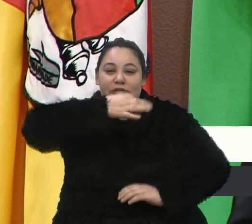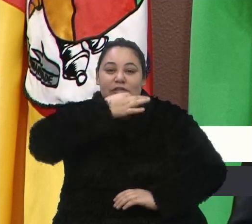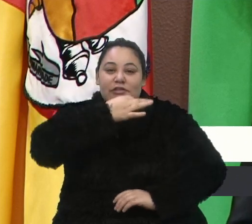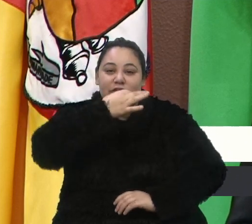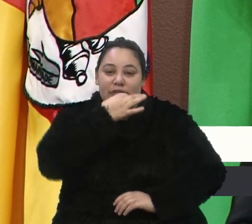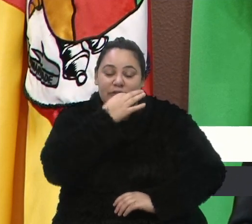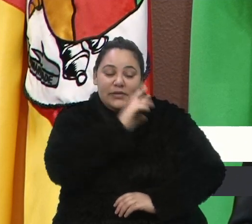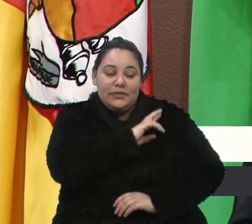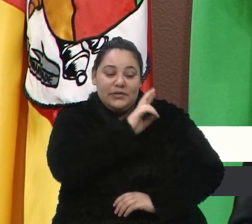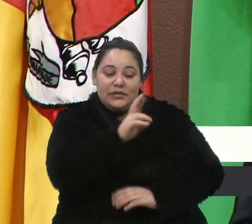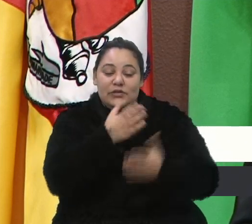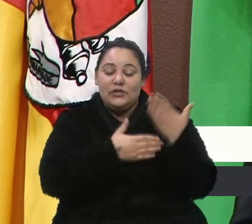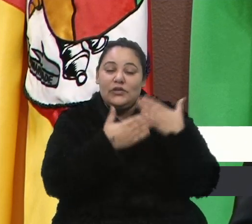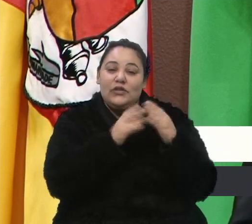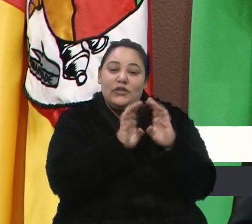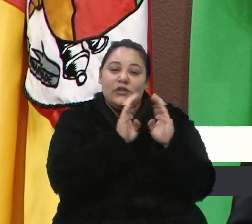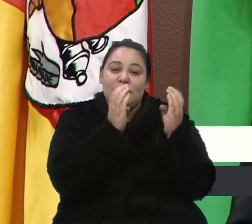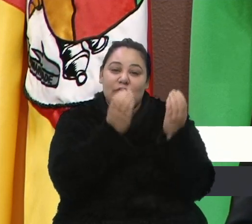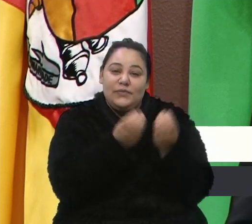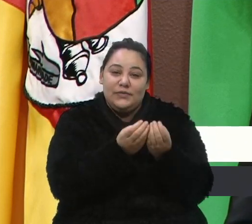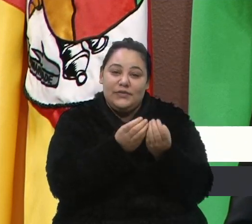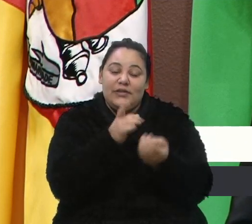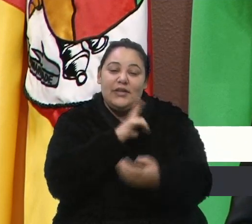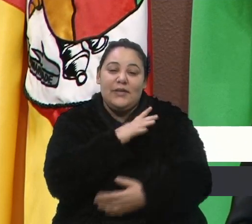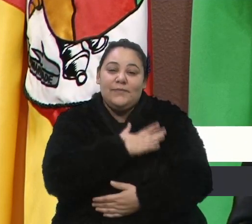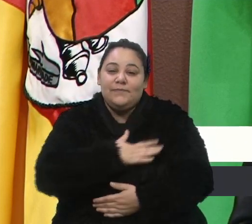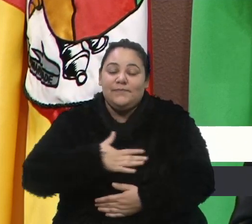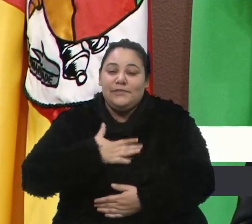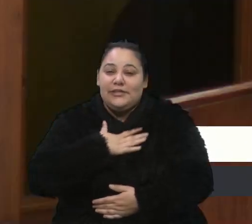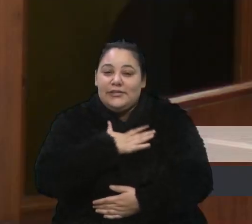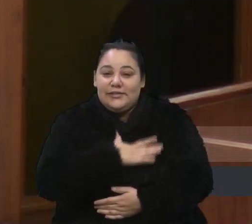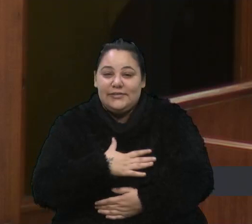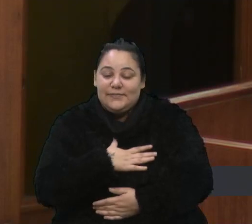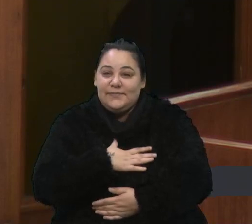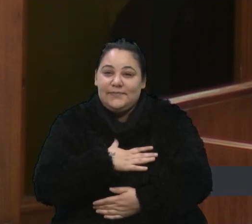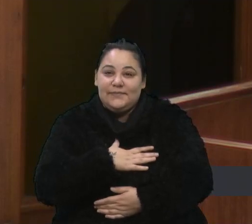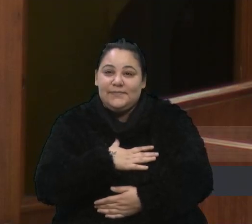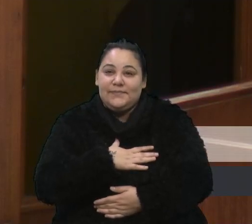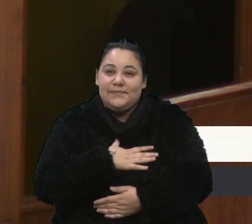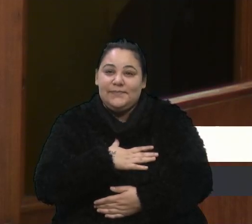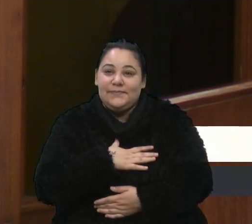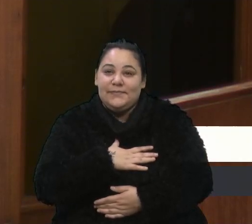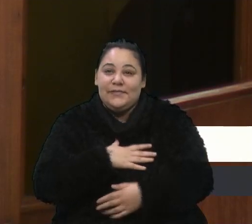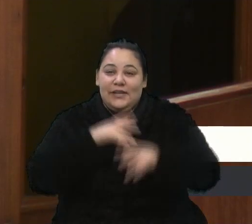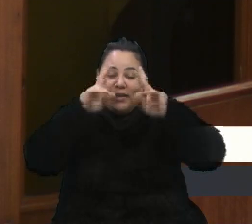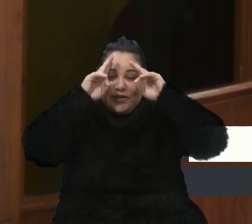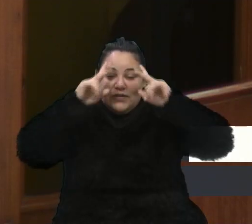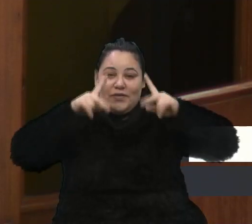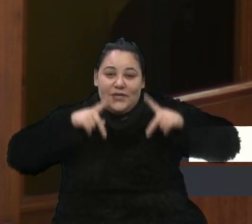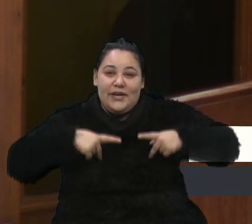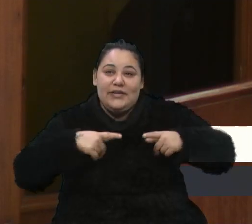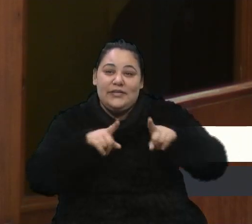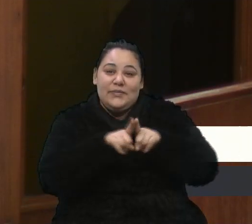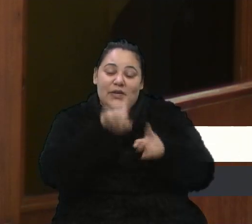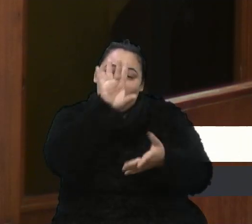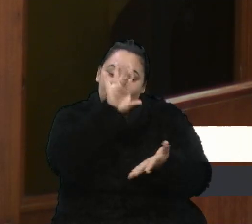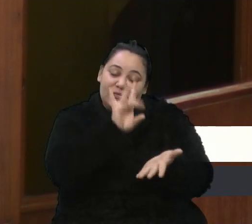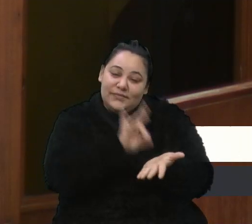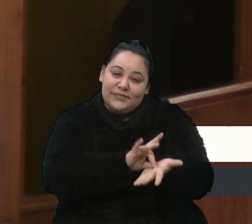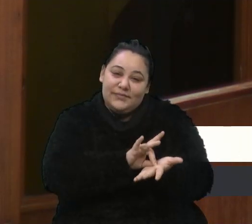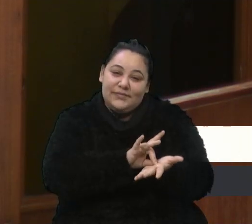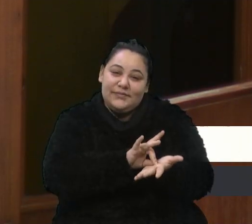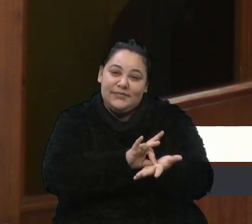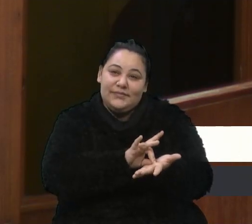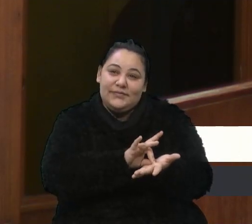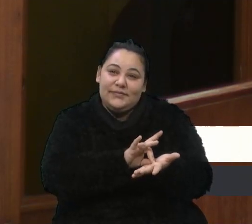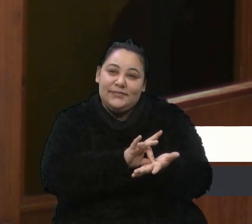em nome de toda a comunidade, tenho o prazer de reconhecer oficialmente o